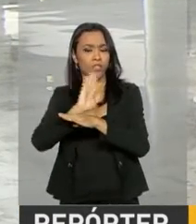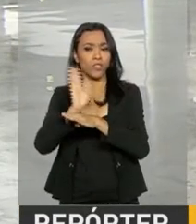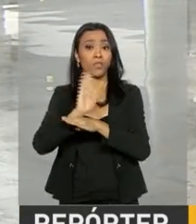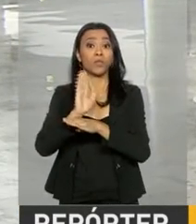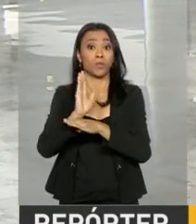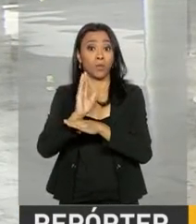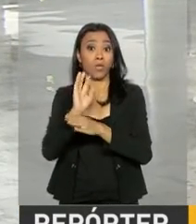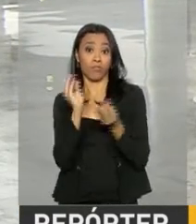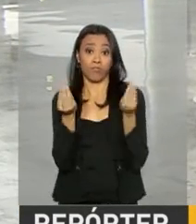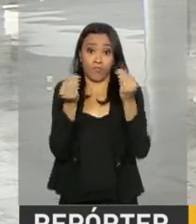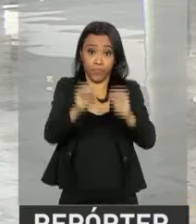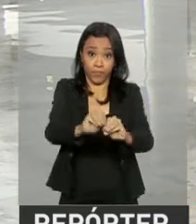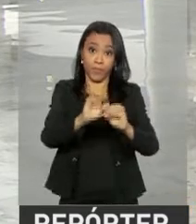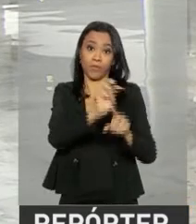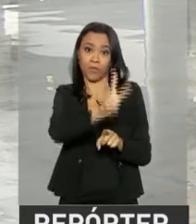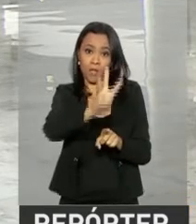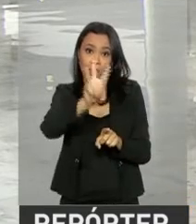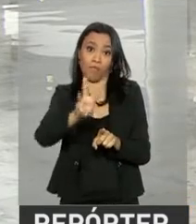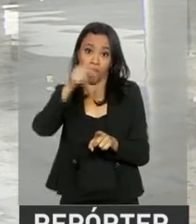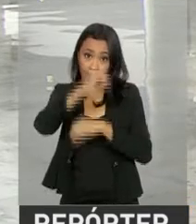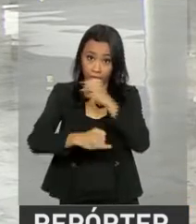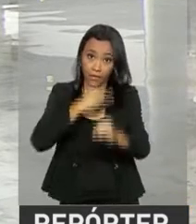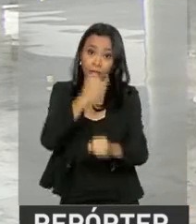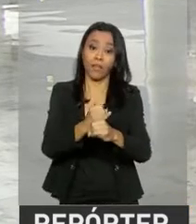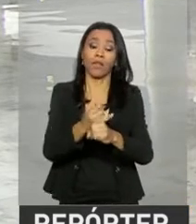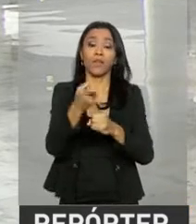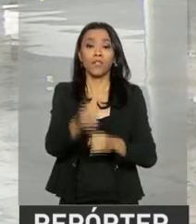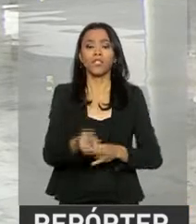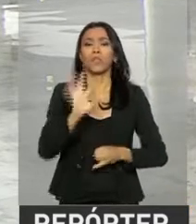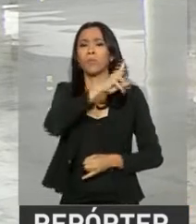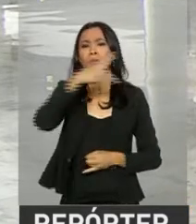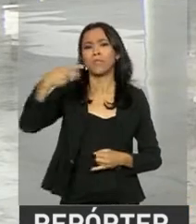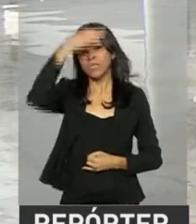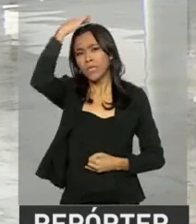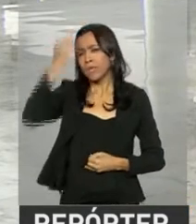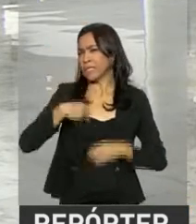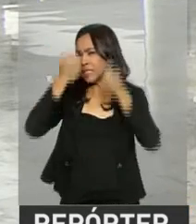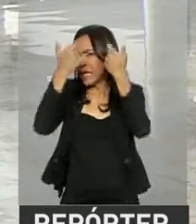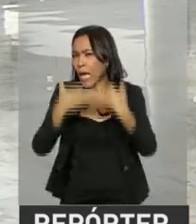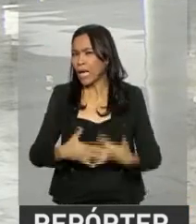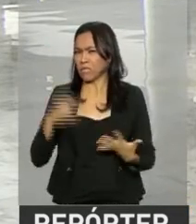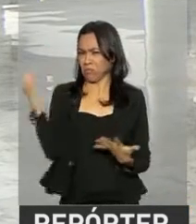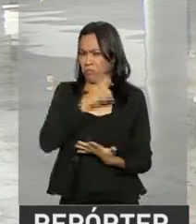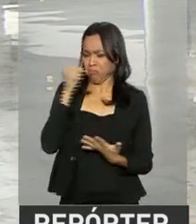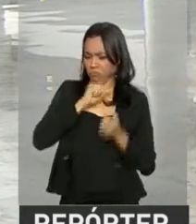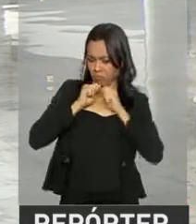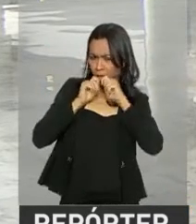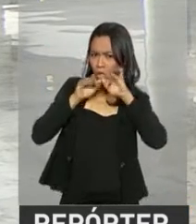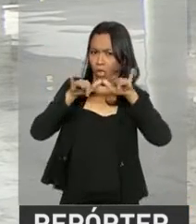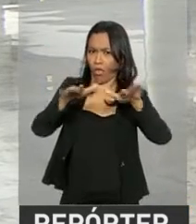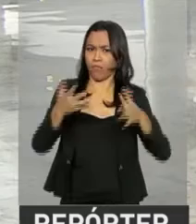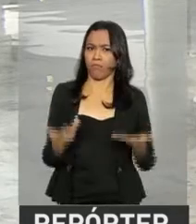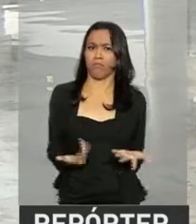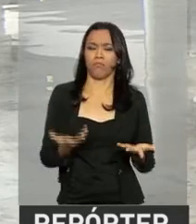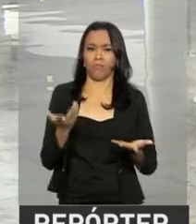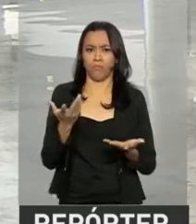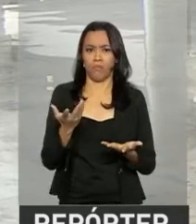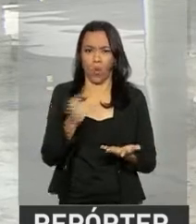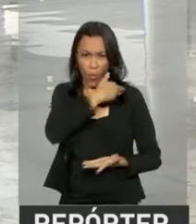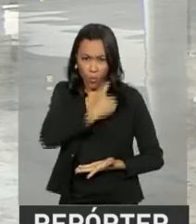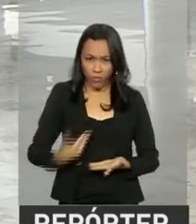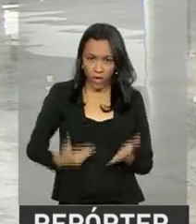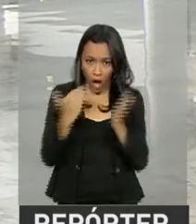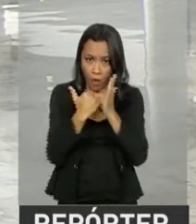no portal do Palácio do Planalto na internet o presidente Michel Temer esclarece esses boatos de que o governo quer aumentar de